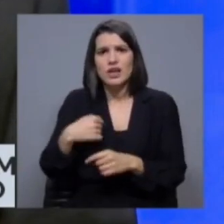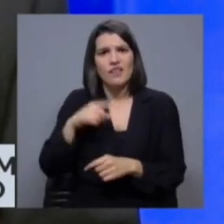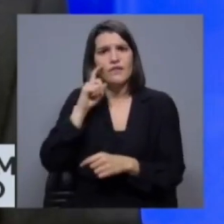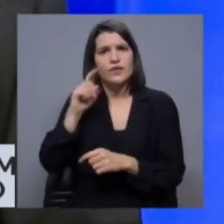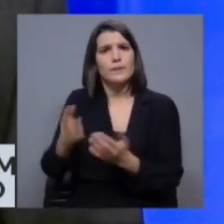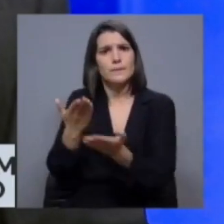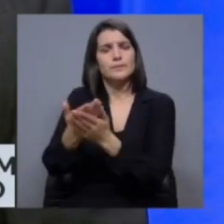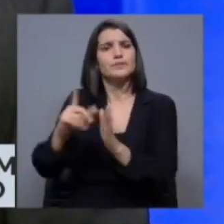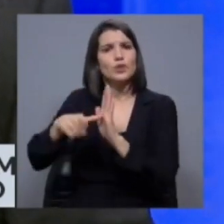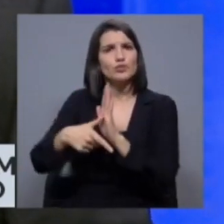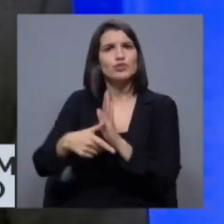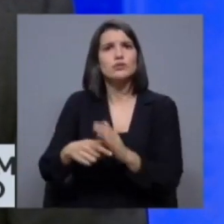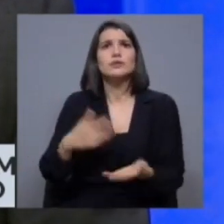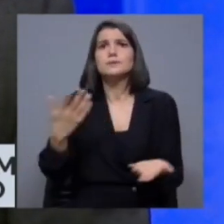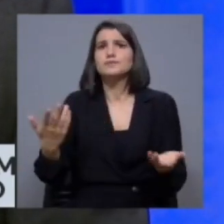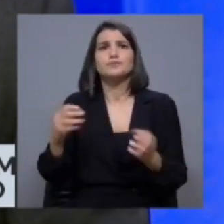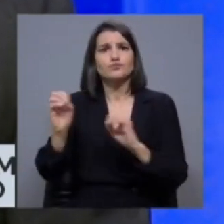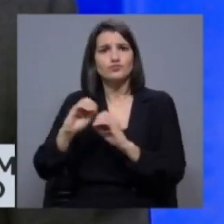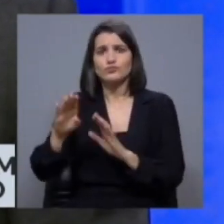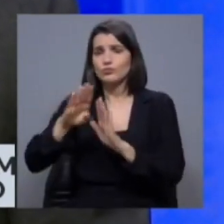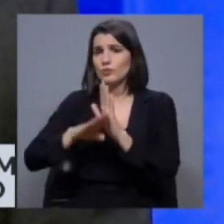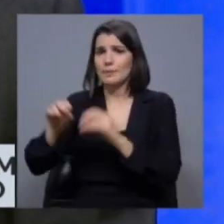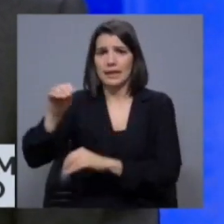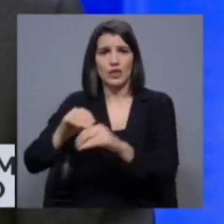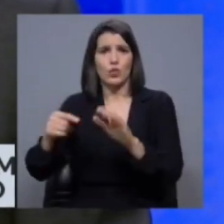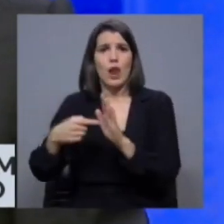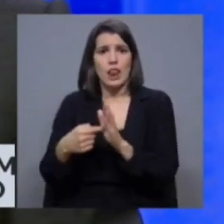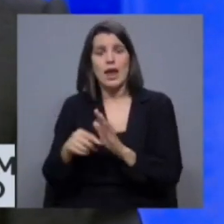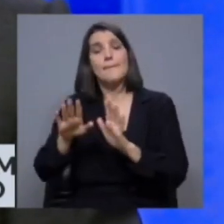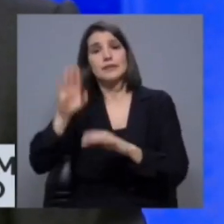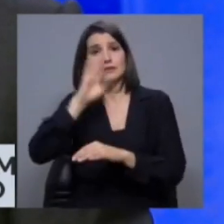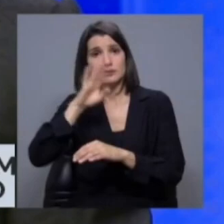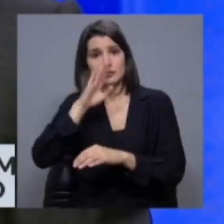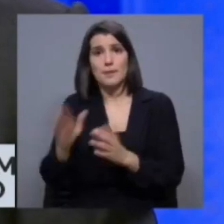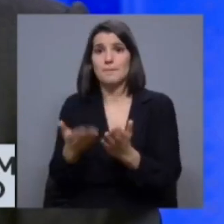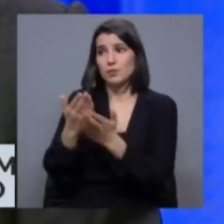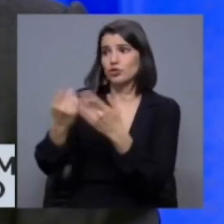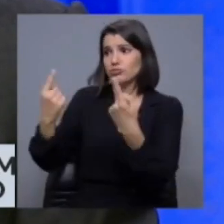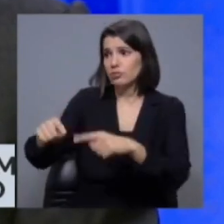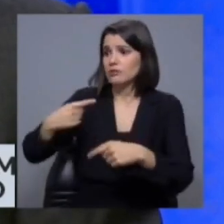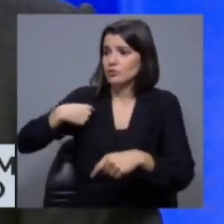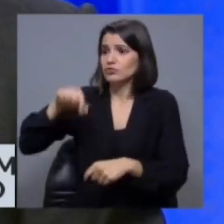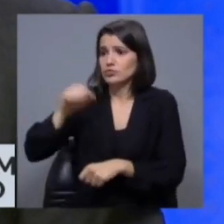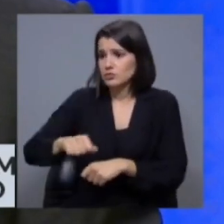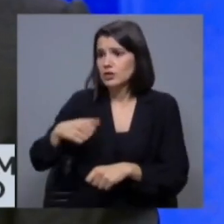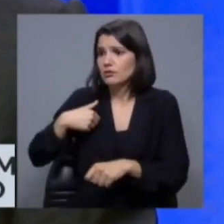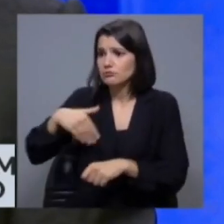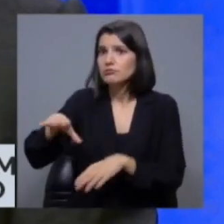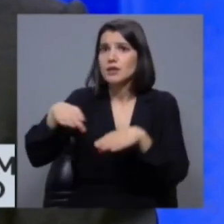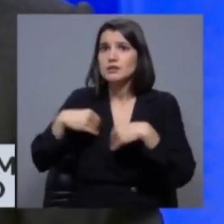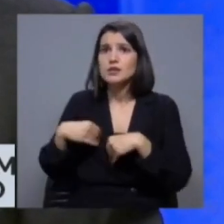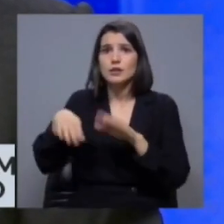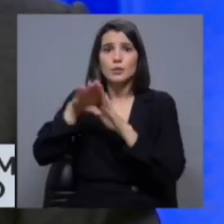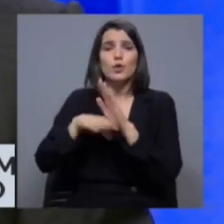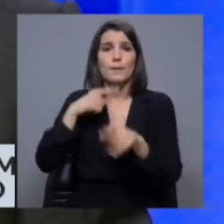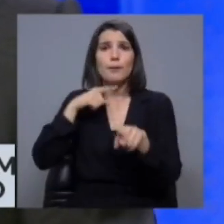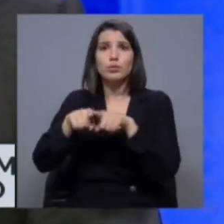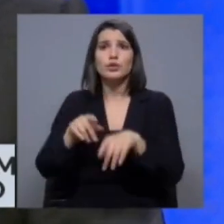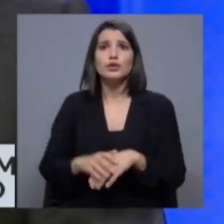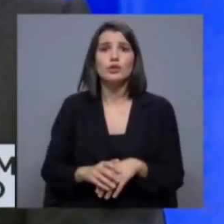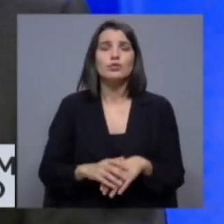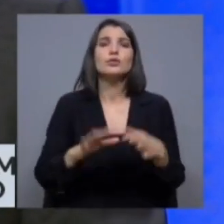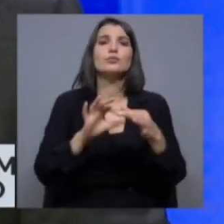projeto não tomamos a iniciativa objetiva não consegue nosso problema natural mas são verbos posso fazer sentido vamos justamente o jogo está no nosso problema político